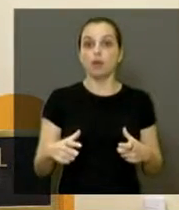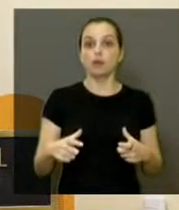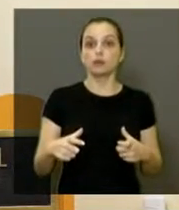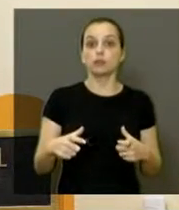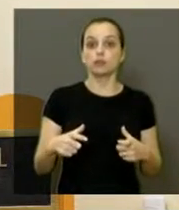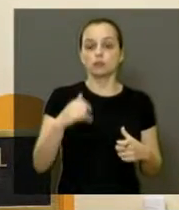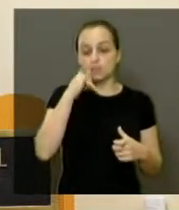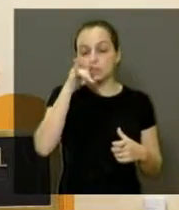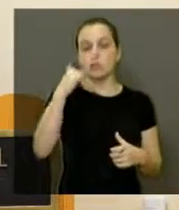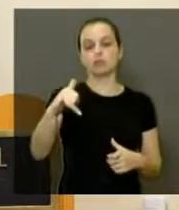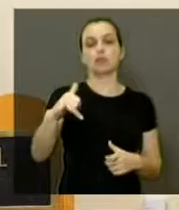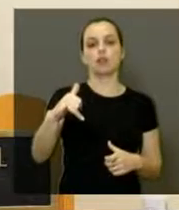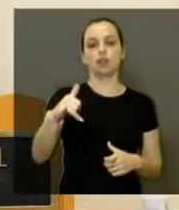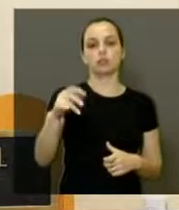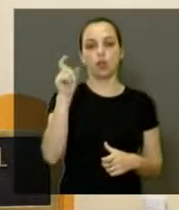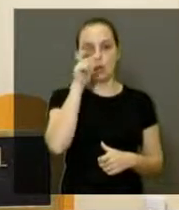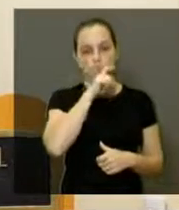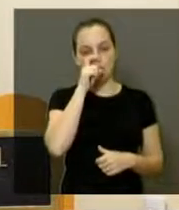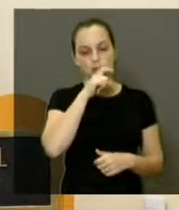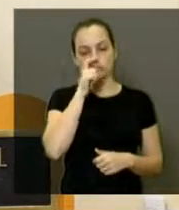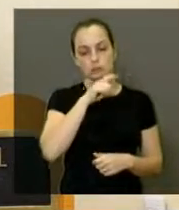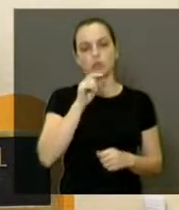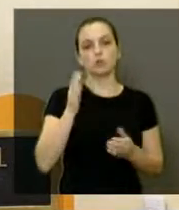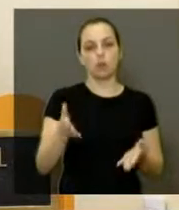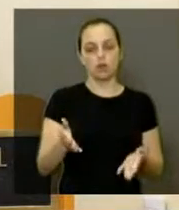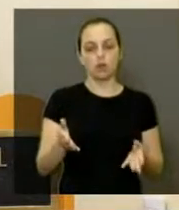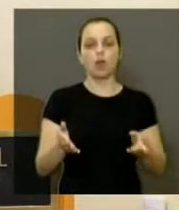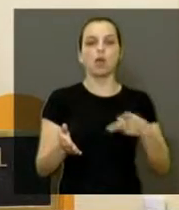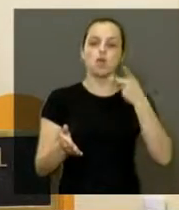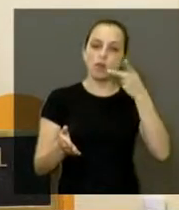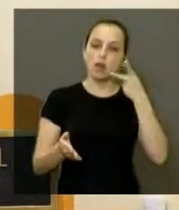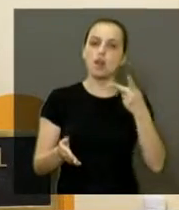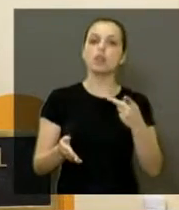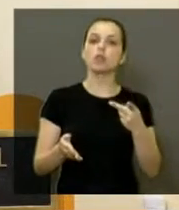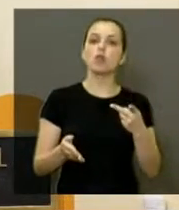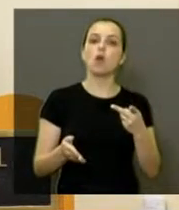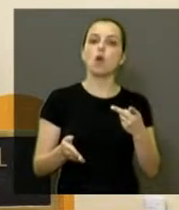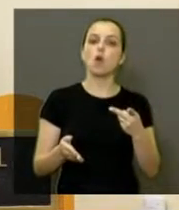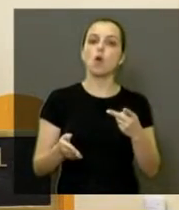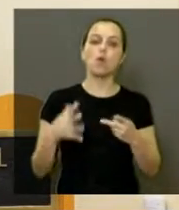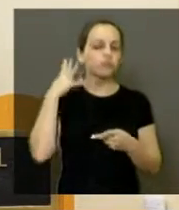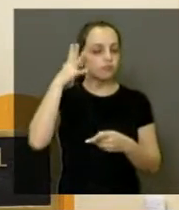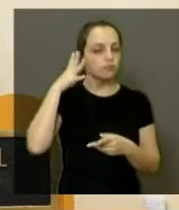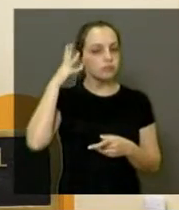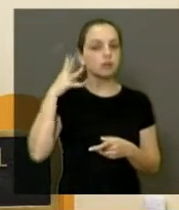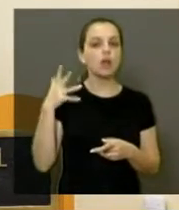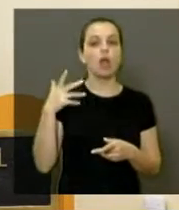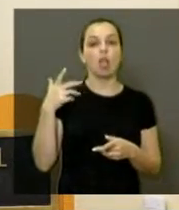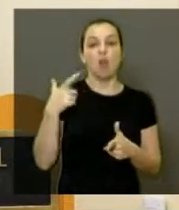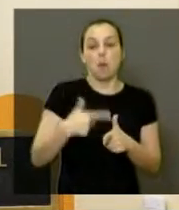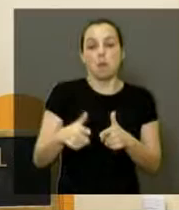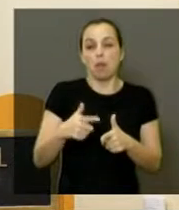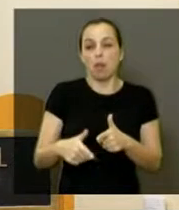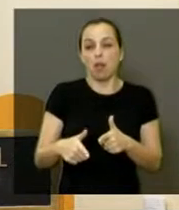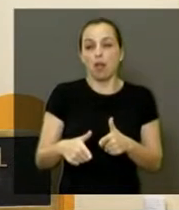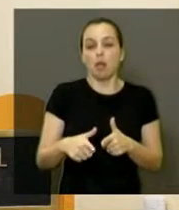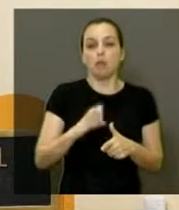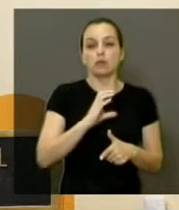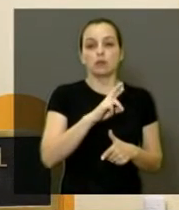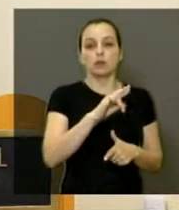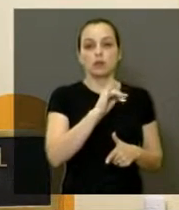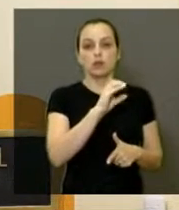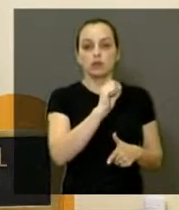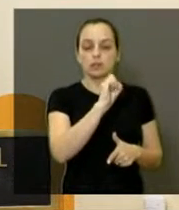mentira. De repente, vem o vereador aqui e fala que nós temos uma crise política. De